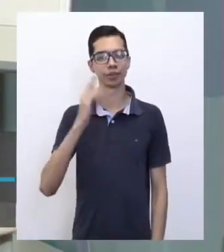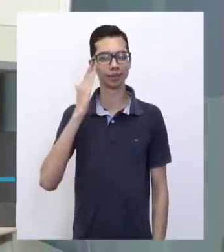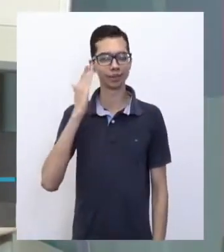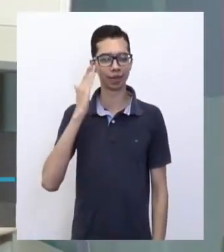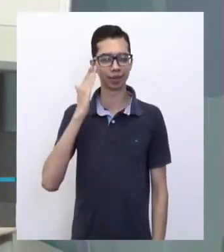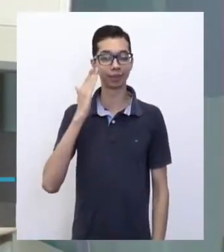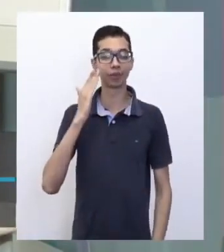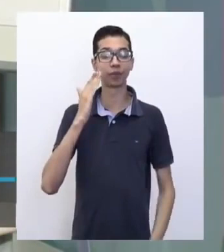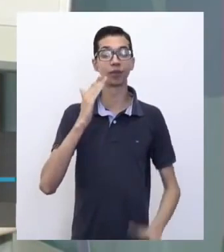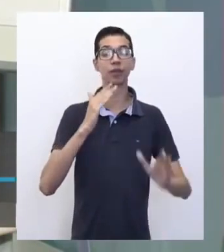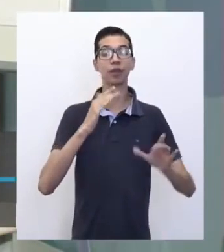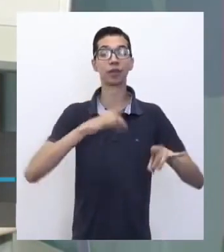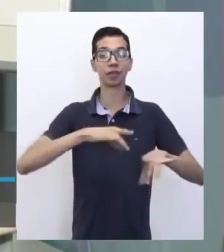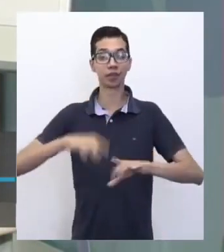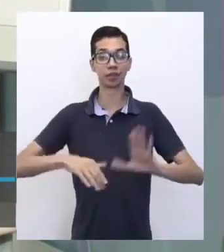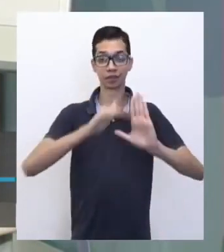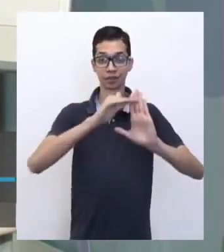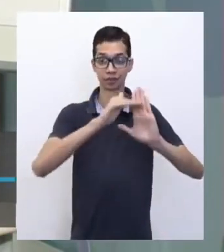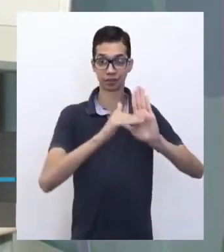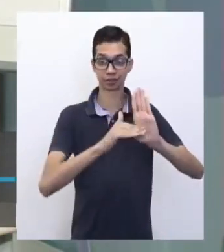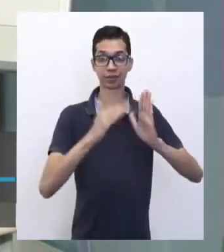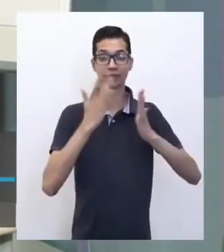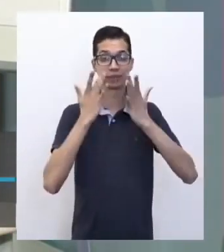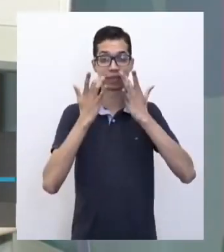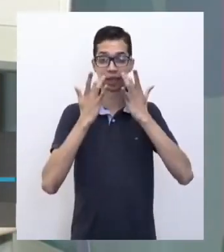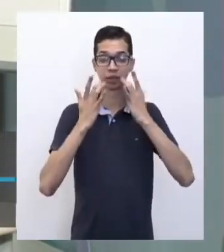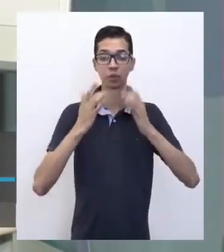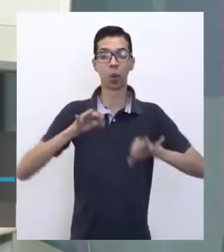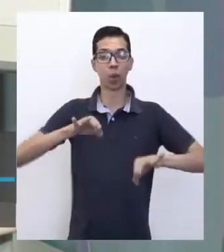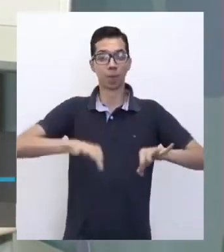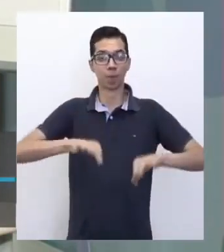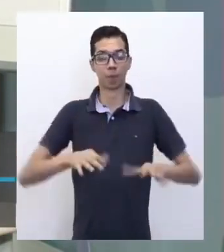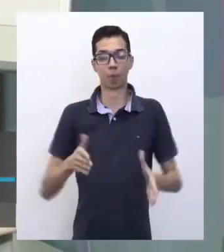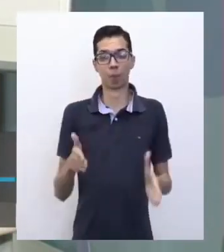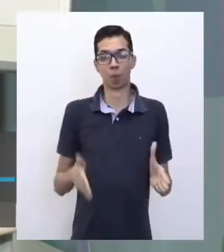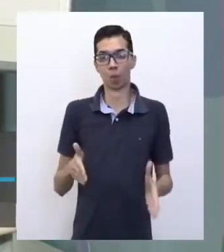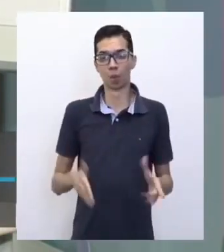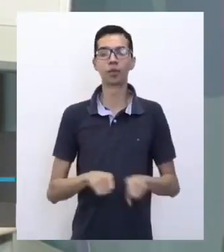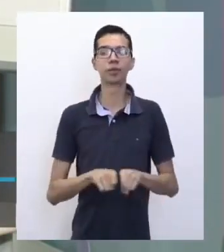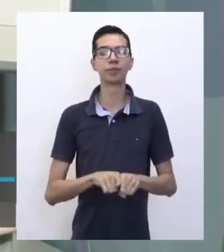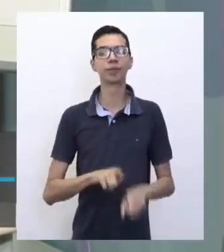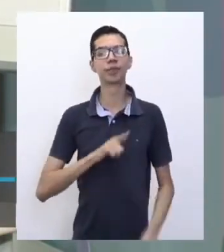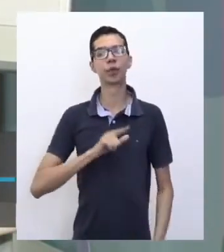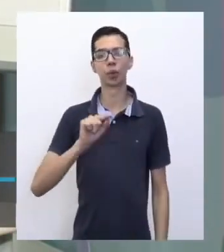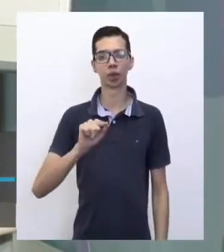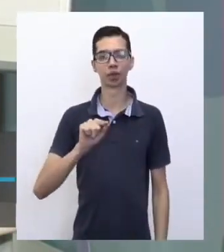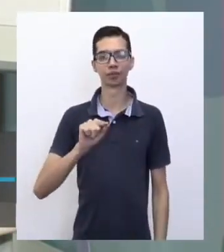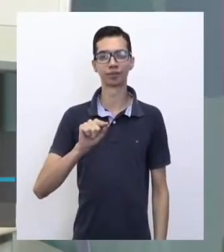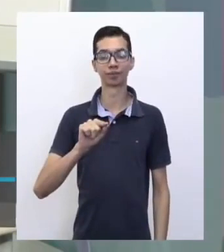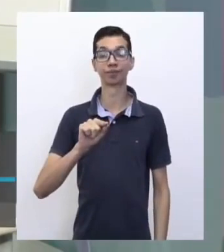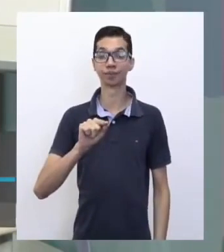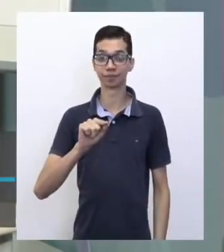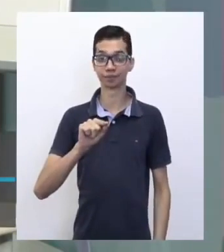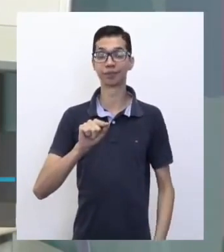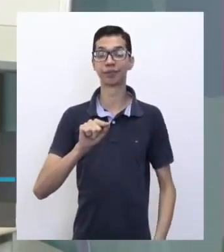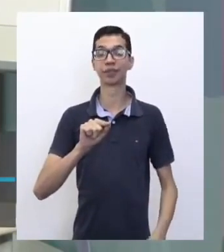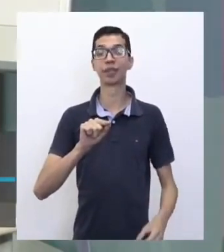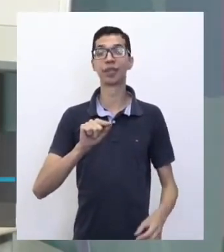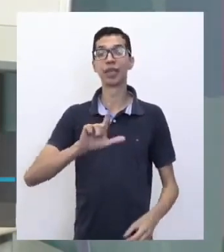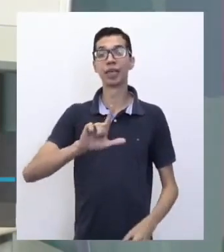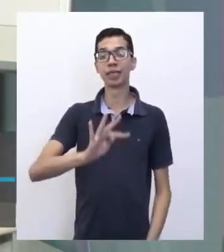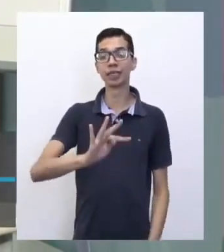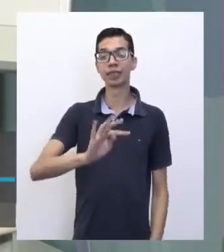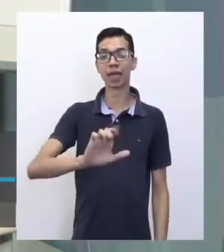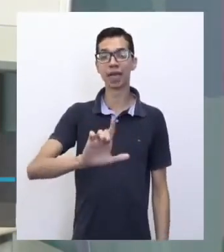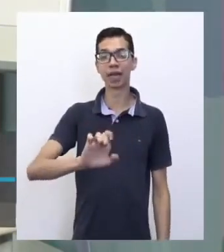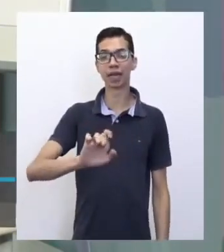específica para teatro de bonecos ou teatro de títeres, assim como nós temos, né, a dramaturgia televisiva ou a teledramaturgia, que